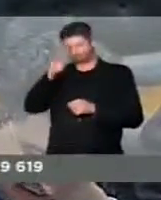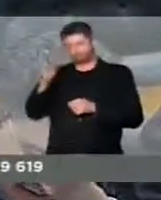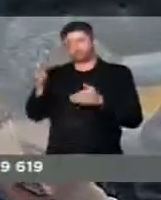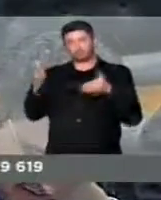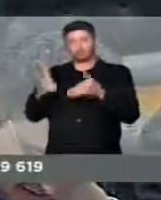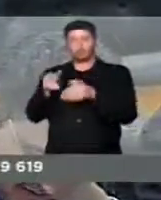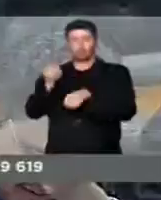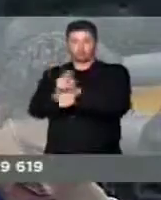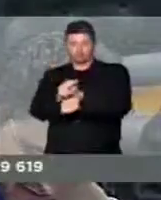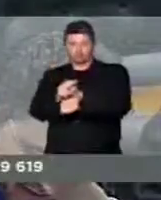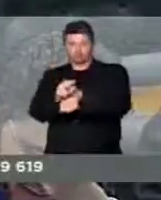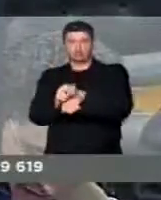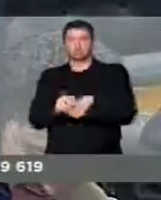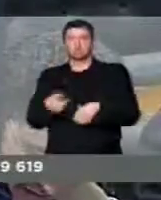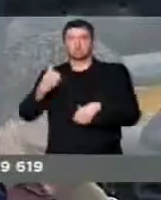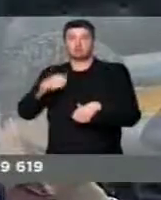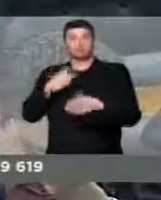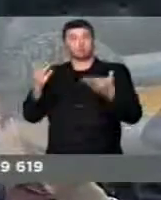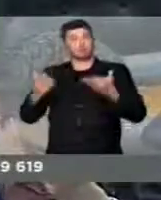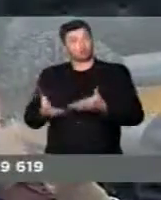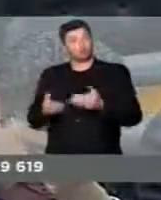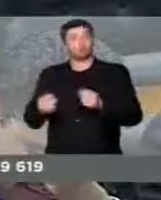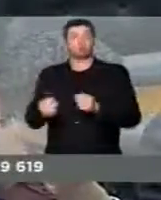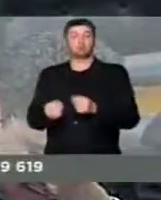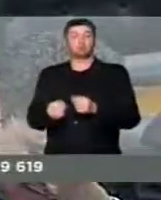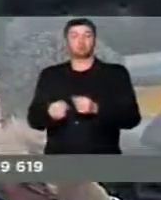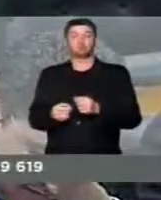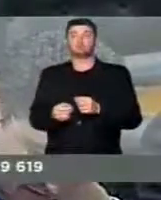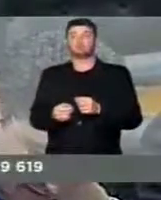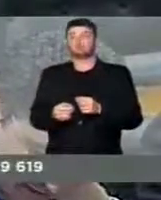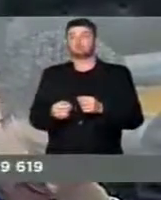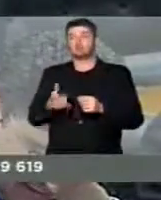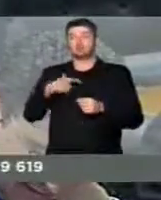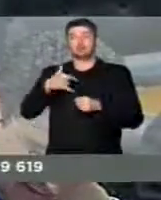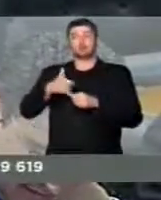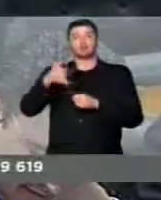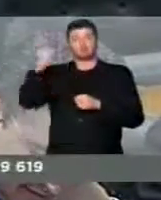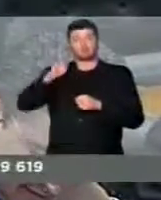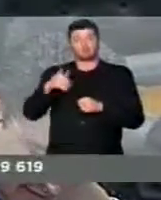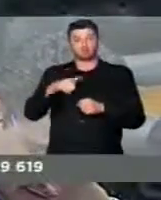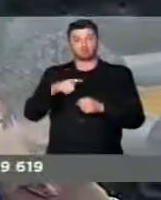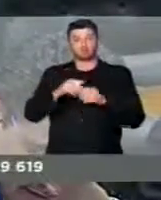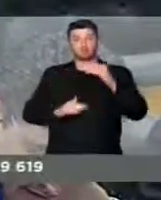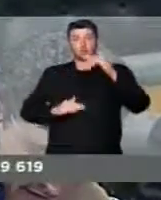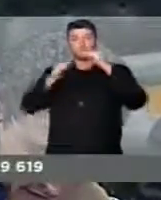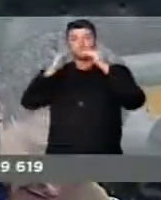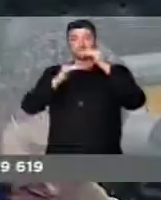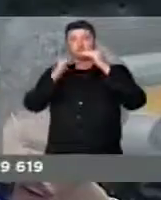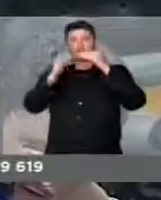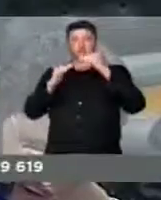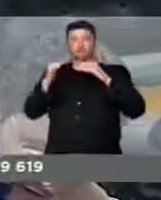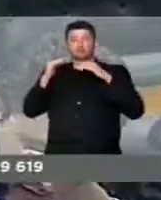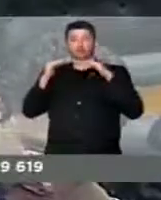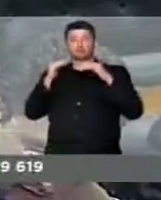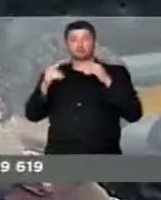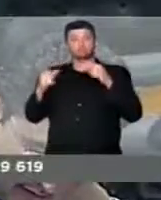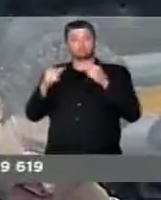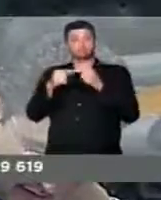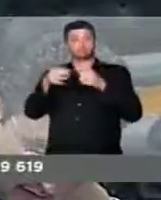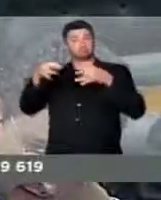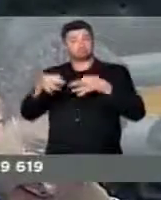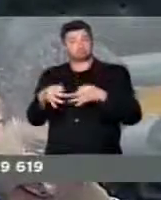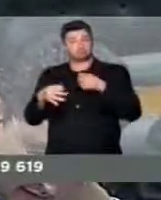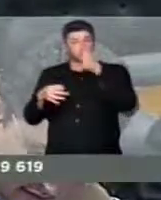nessa área de fiscalização que nós tivemos hoje. Os combustíveis no Brasil estão no índice de configuração de